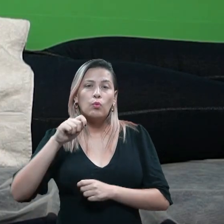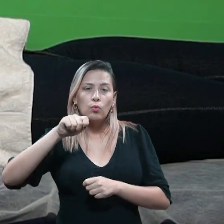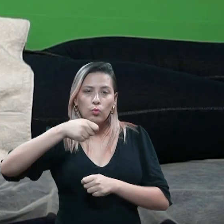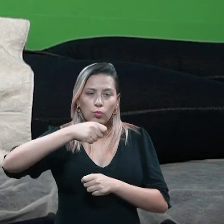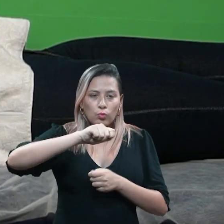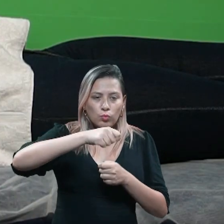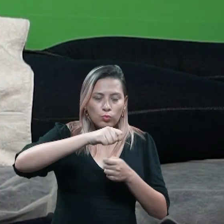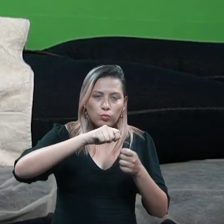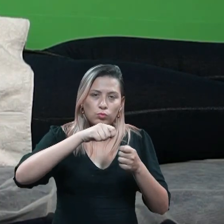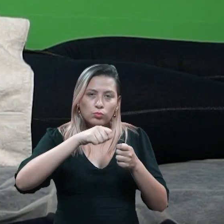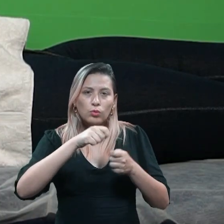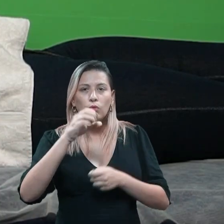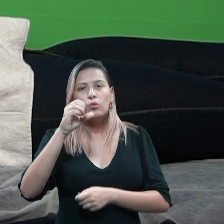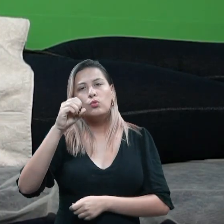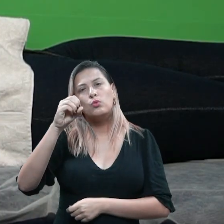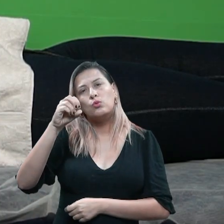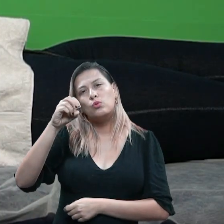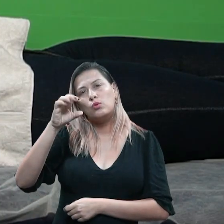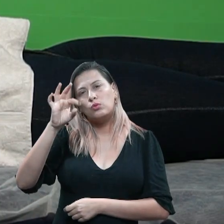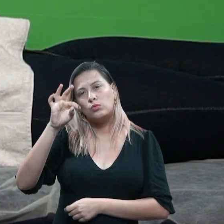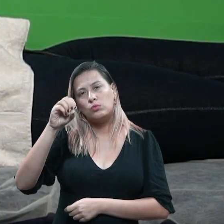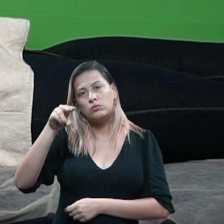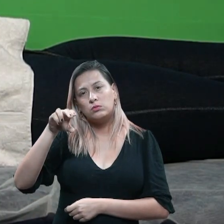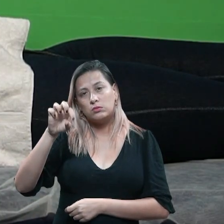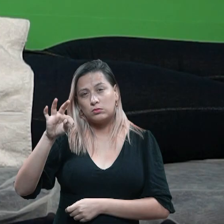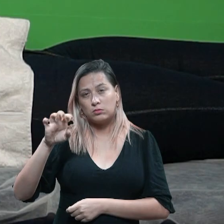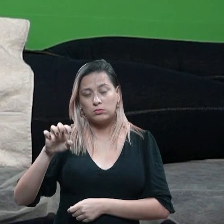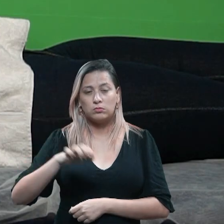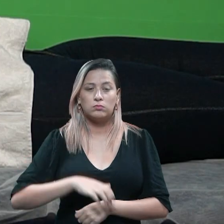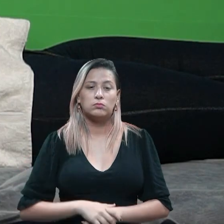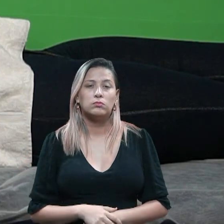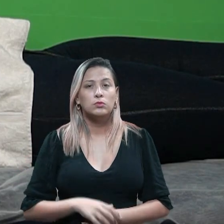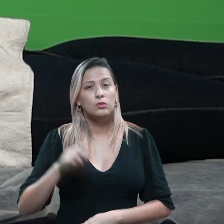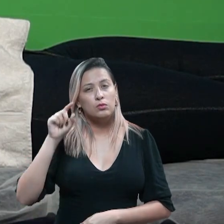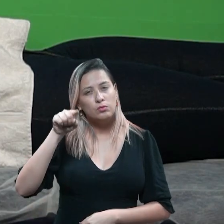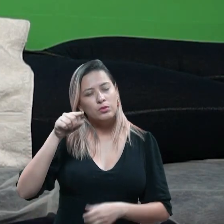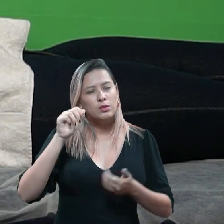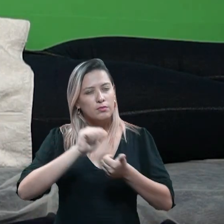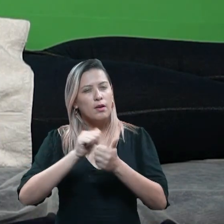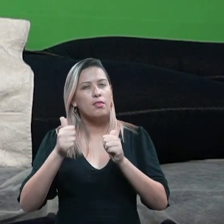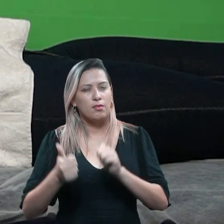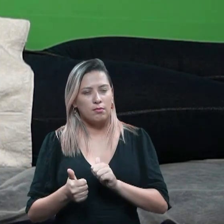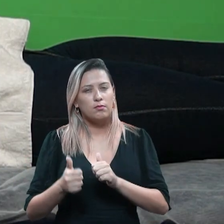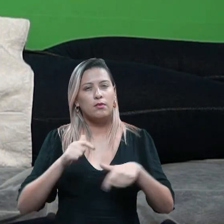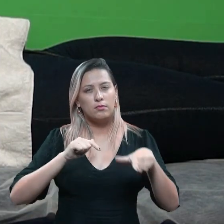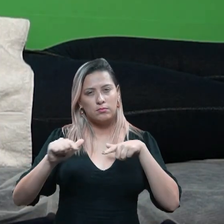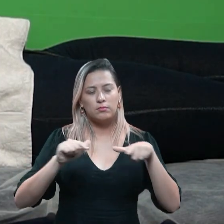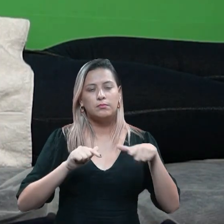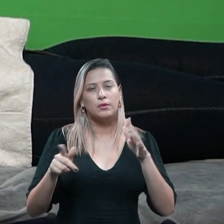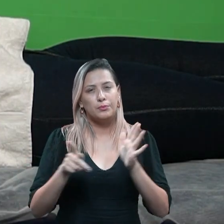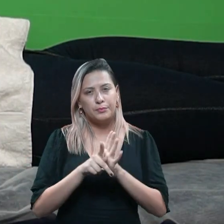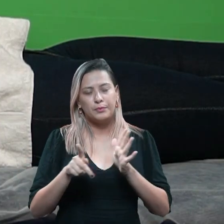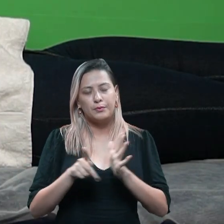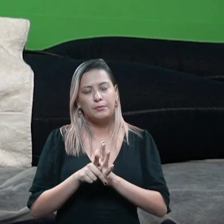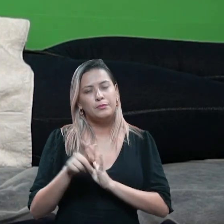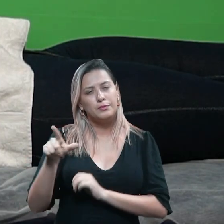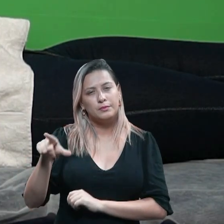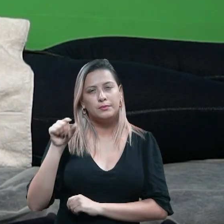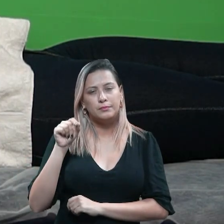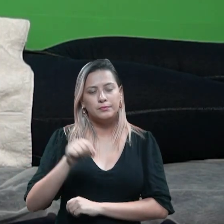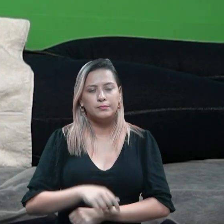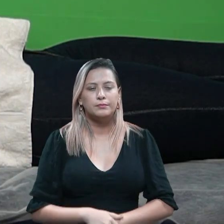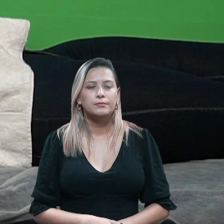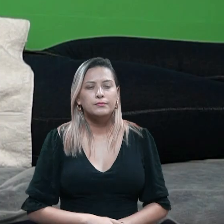É isso aí, você que vai, a partir do seu treino, é que você vai adequando o